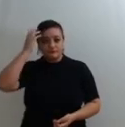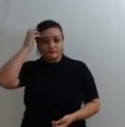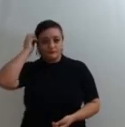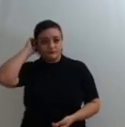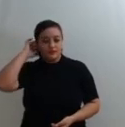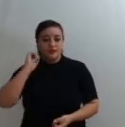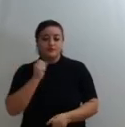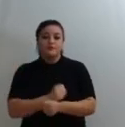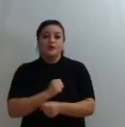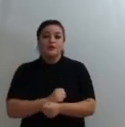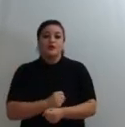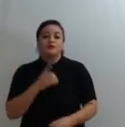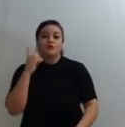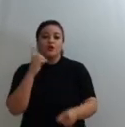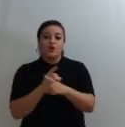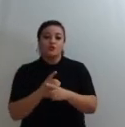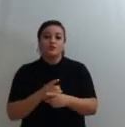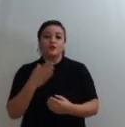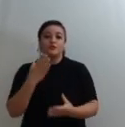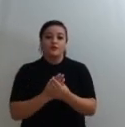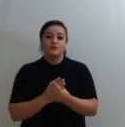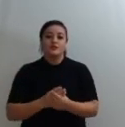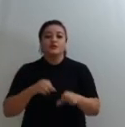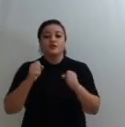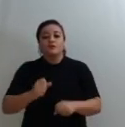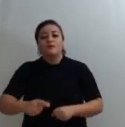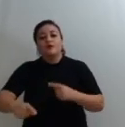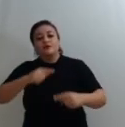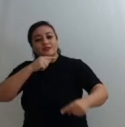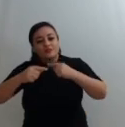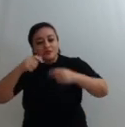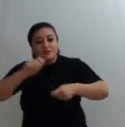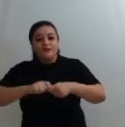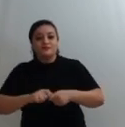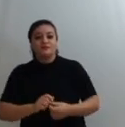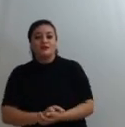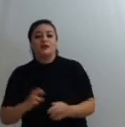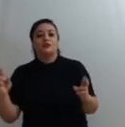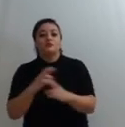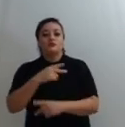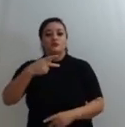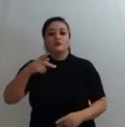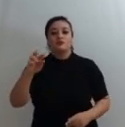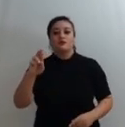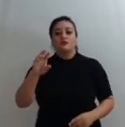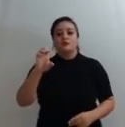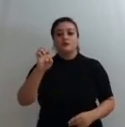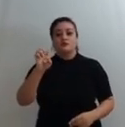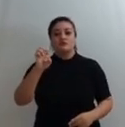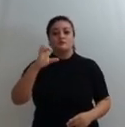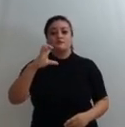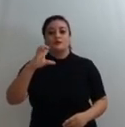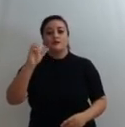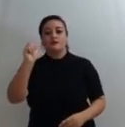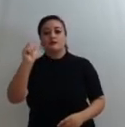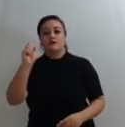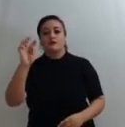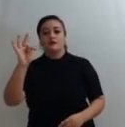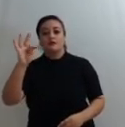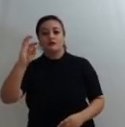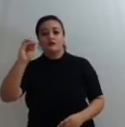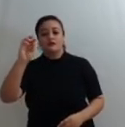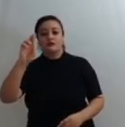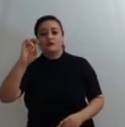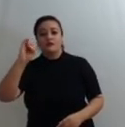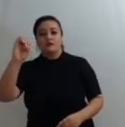possa fazer essa discussão também em relação às precatórias, porque eu acho que não há como o ato do interrogatório do réu não ser